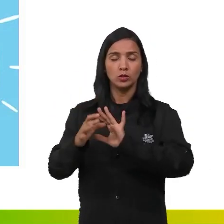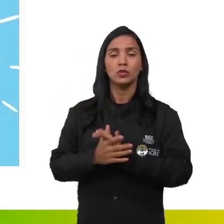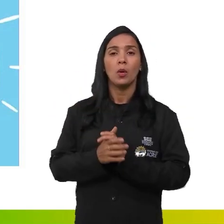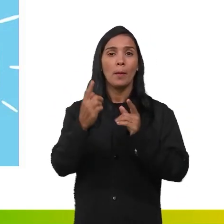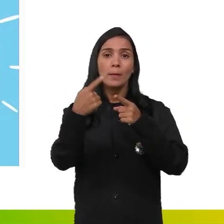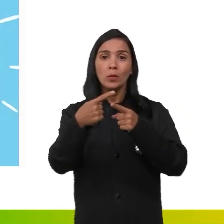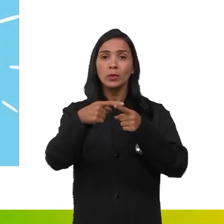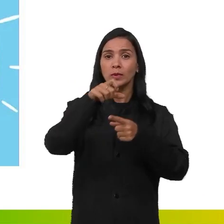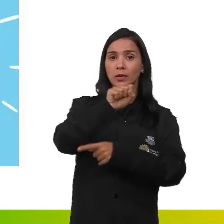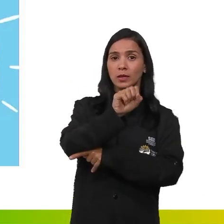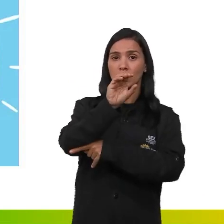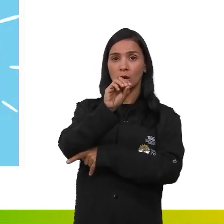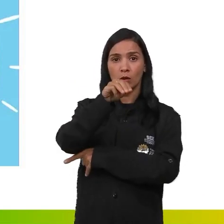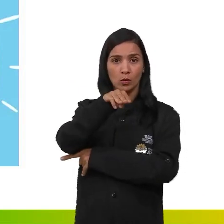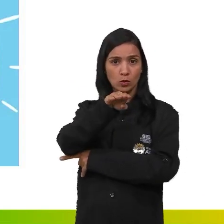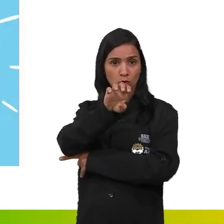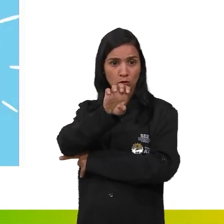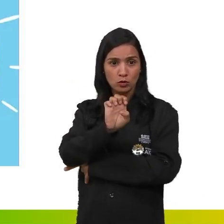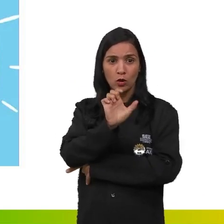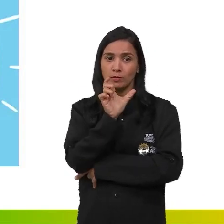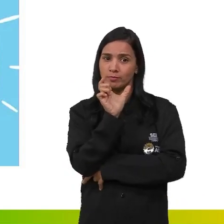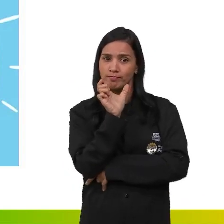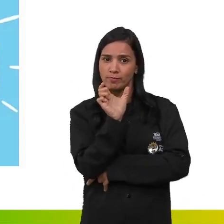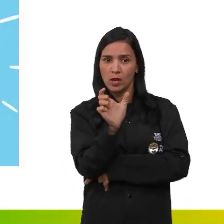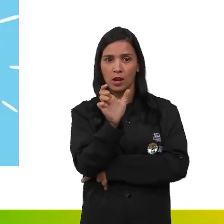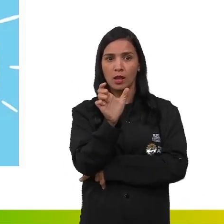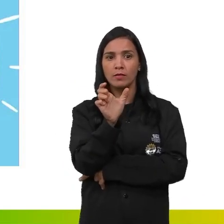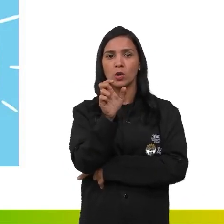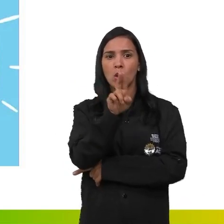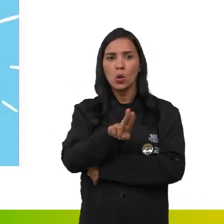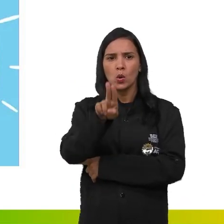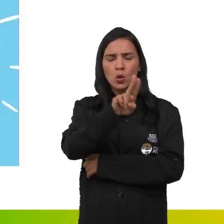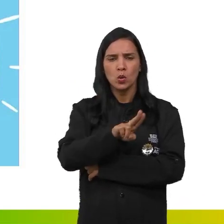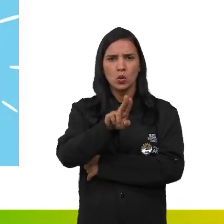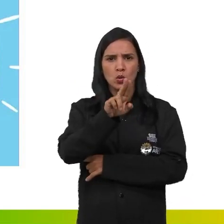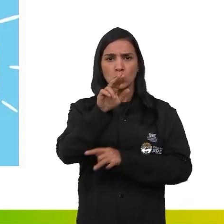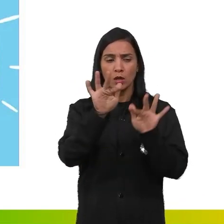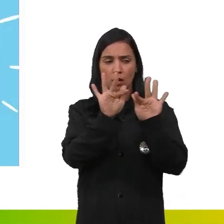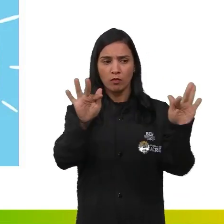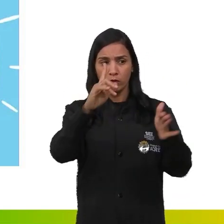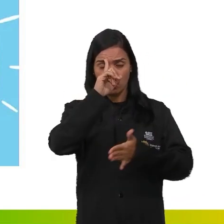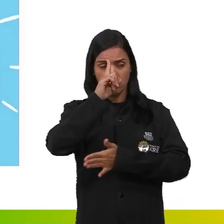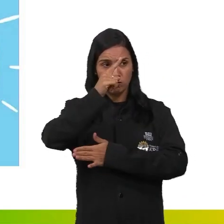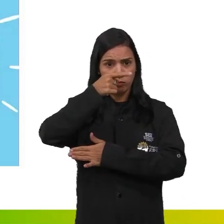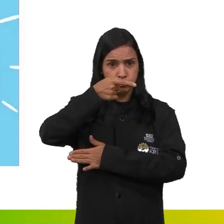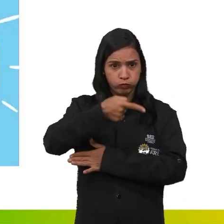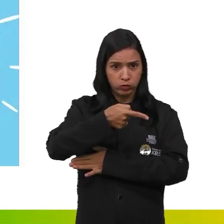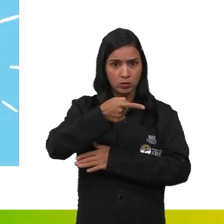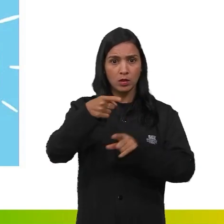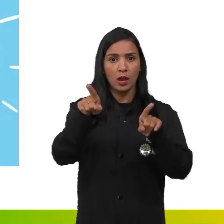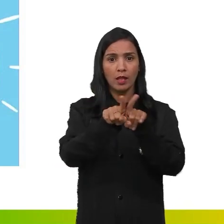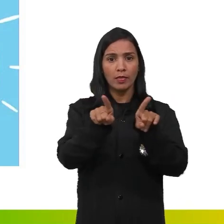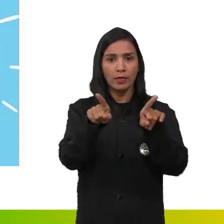afirmativas e perguntas, e o any em frases negativas e perguntas.